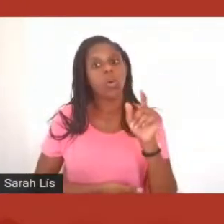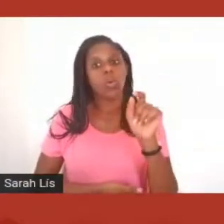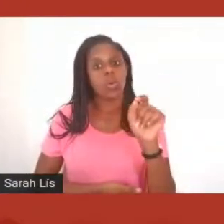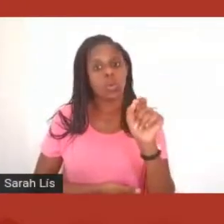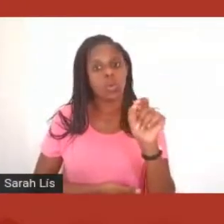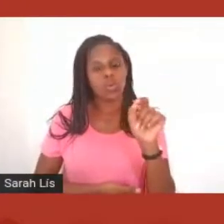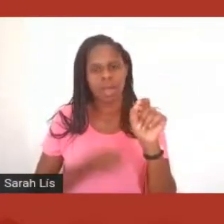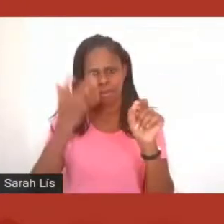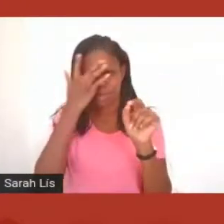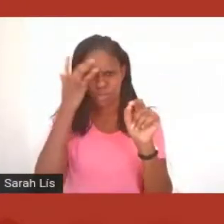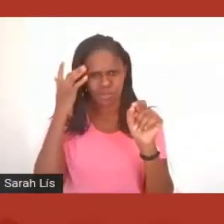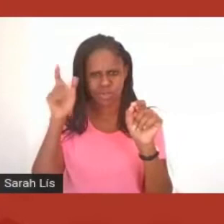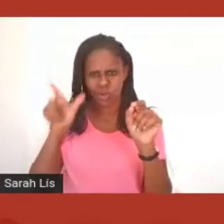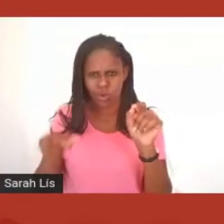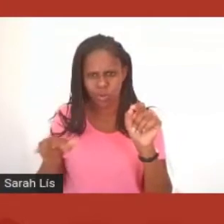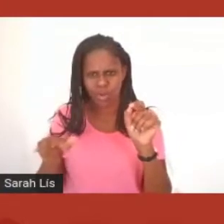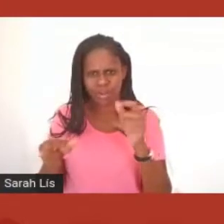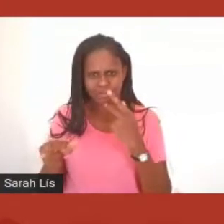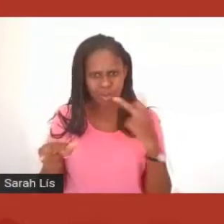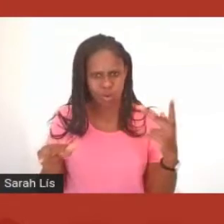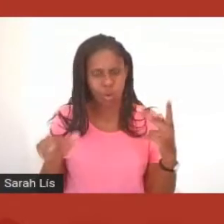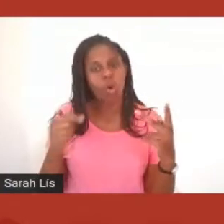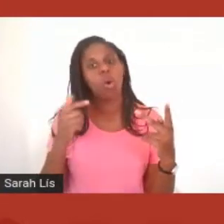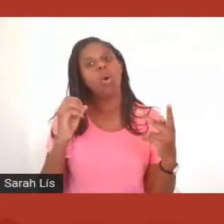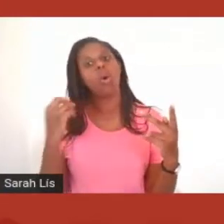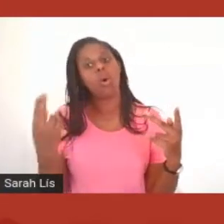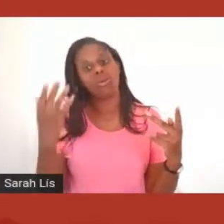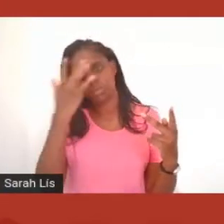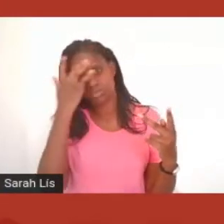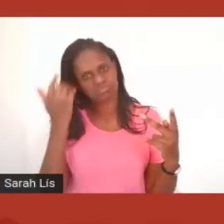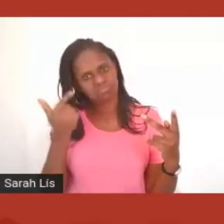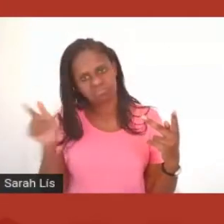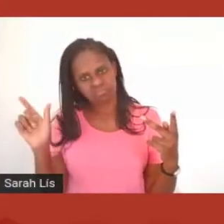quem falou, outra pessoa,